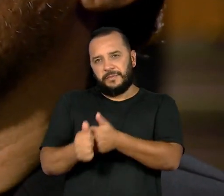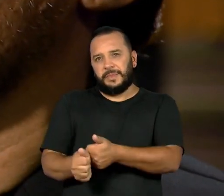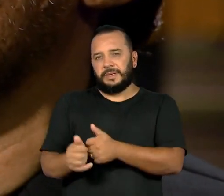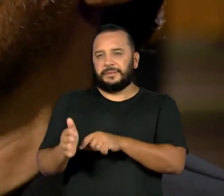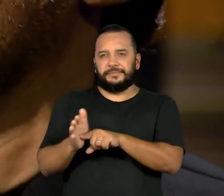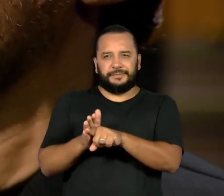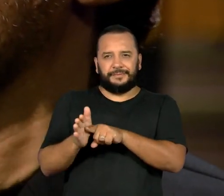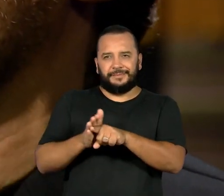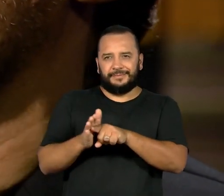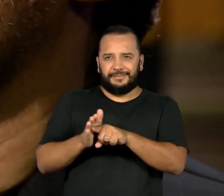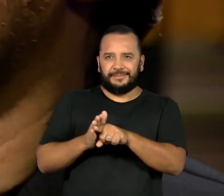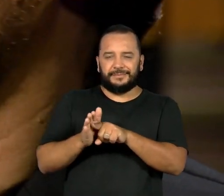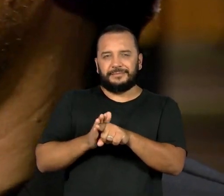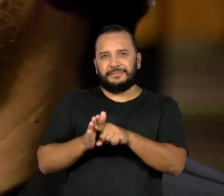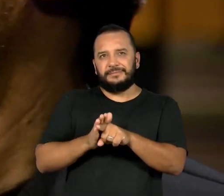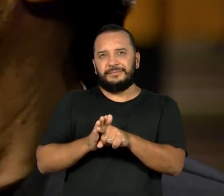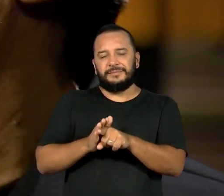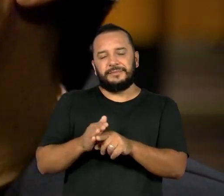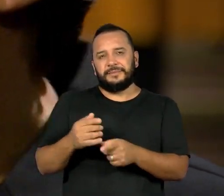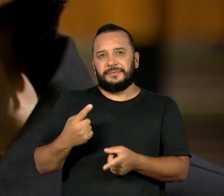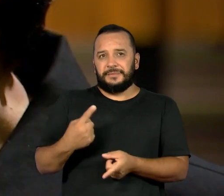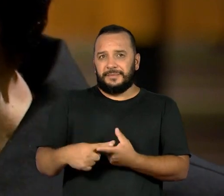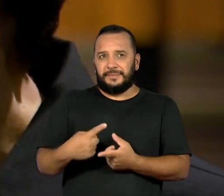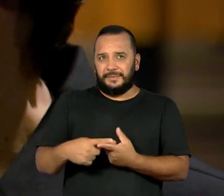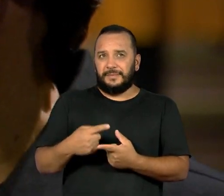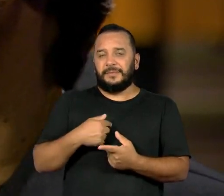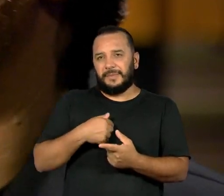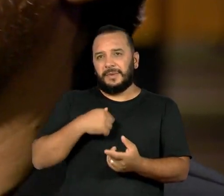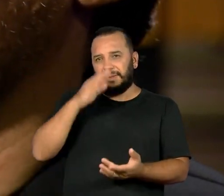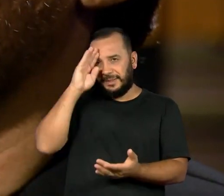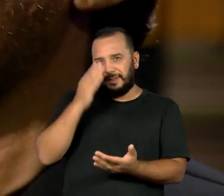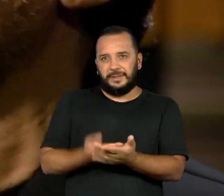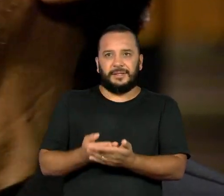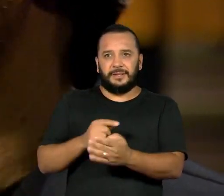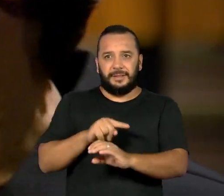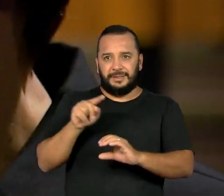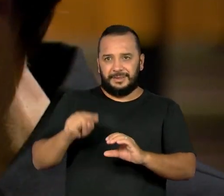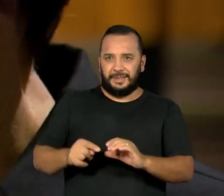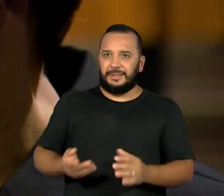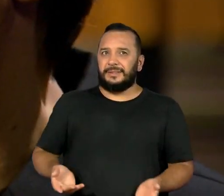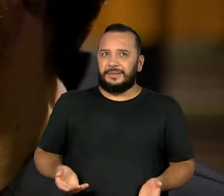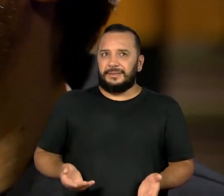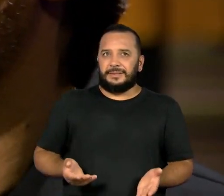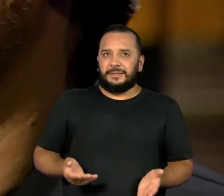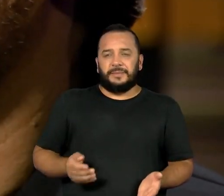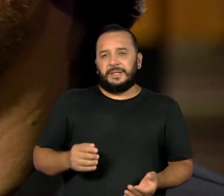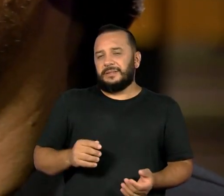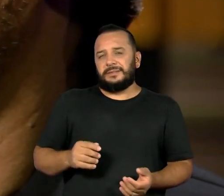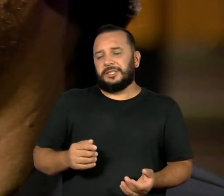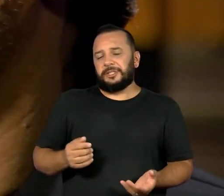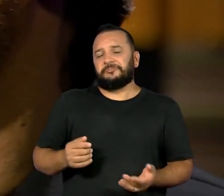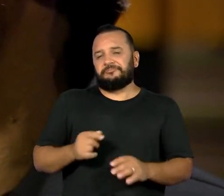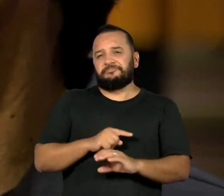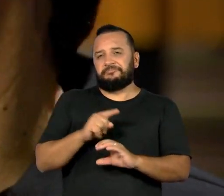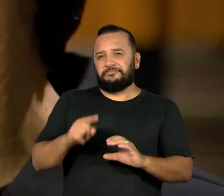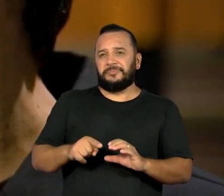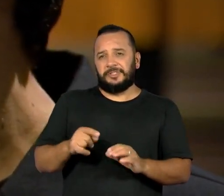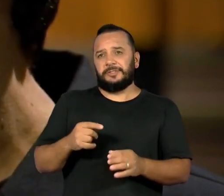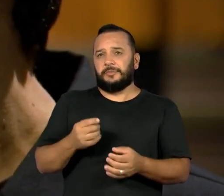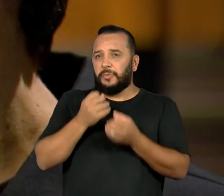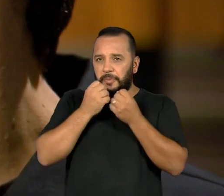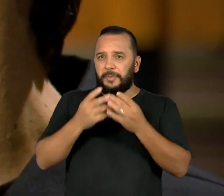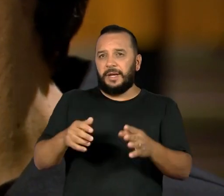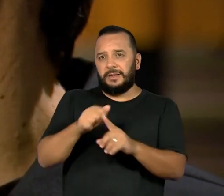sentido de ser alguém que aposta na ciência, né? Sim. E não para essa questão especificamente, mas para o bem da